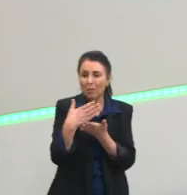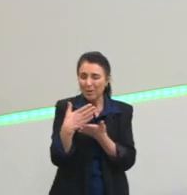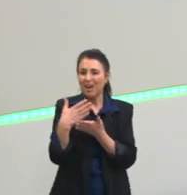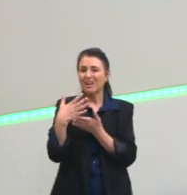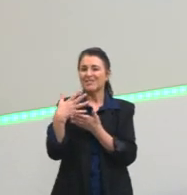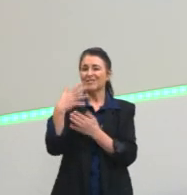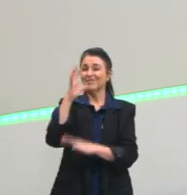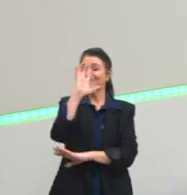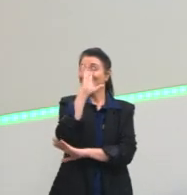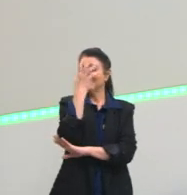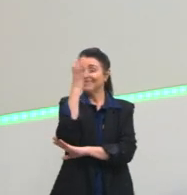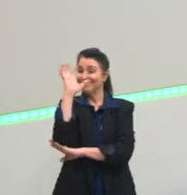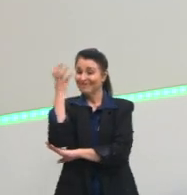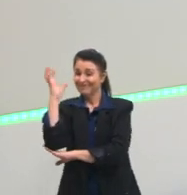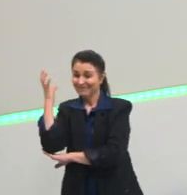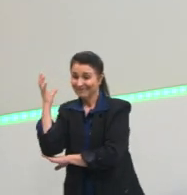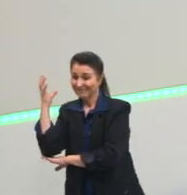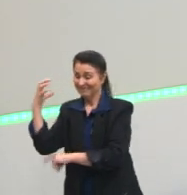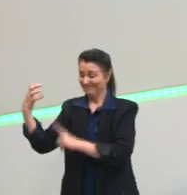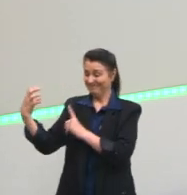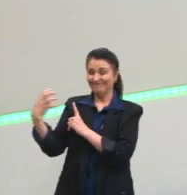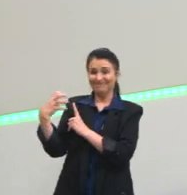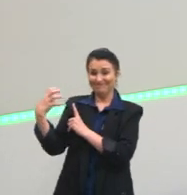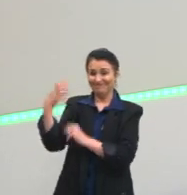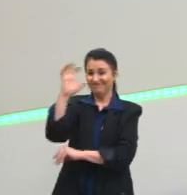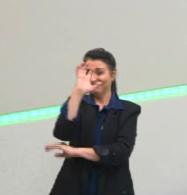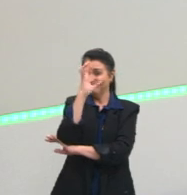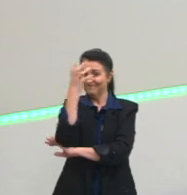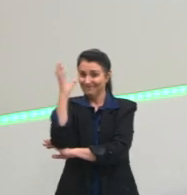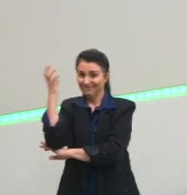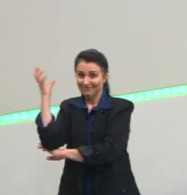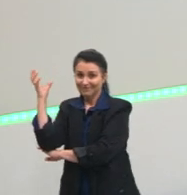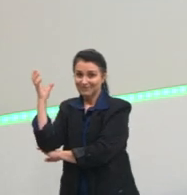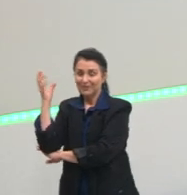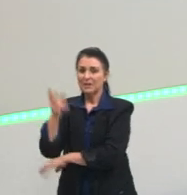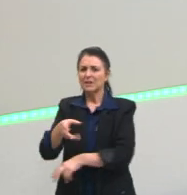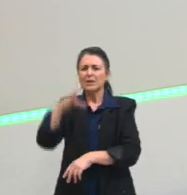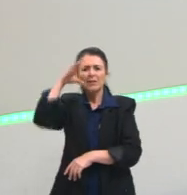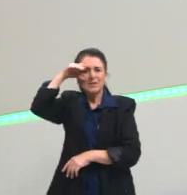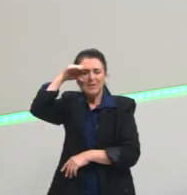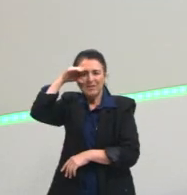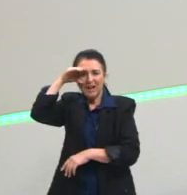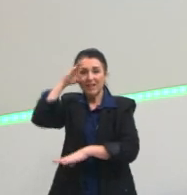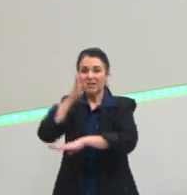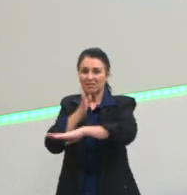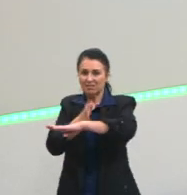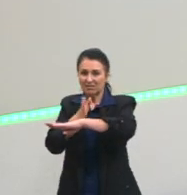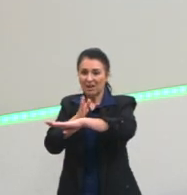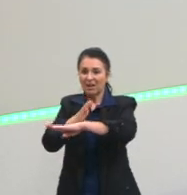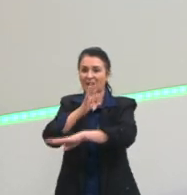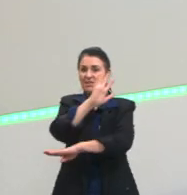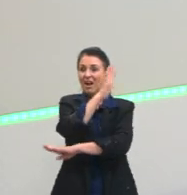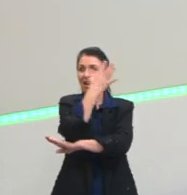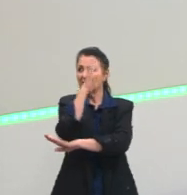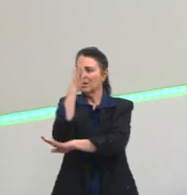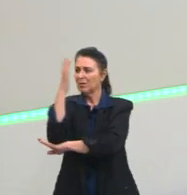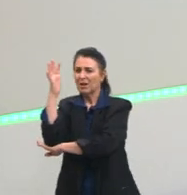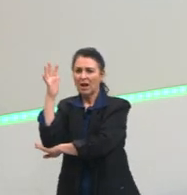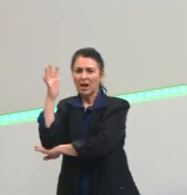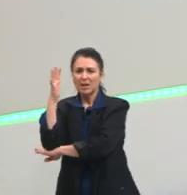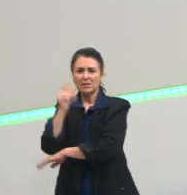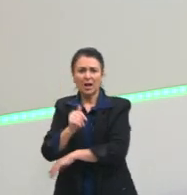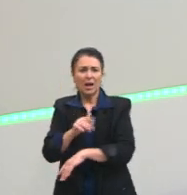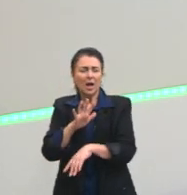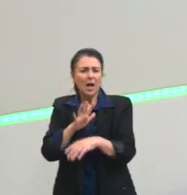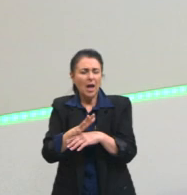na natureza né começa a ser a se observar mas até a Idade Média a natureza era muito mais o